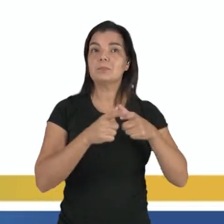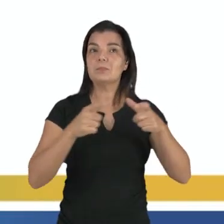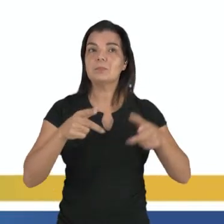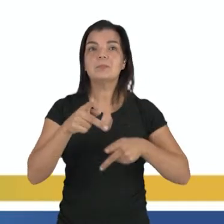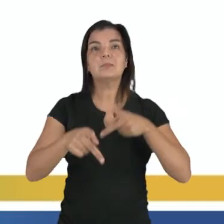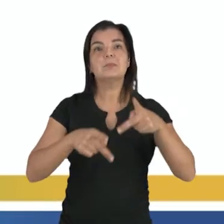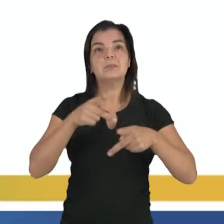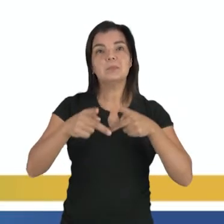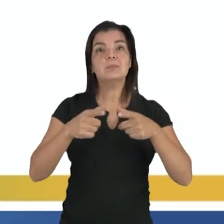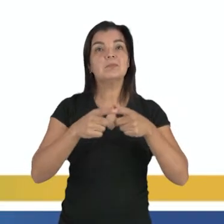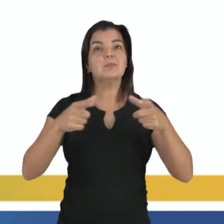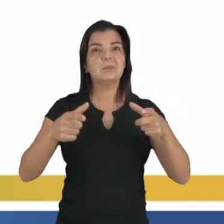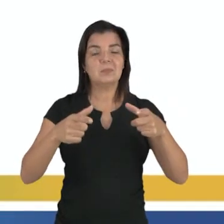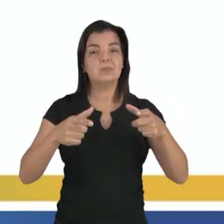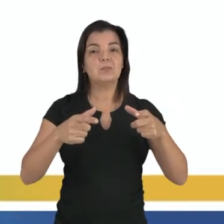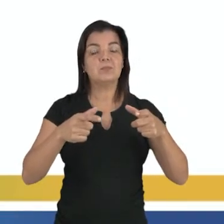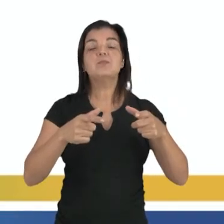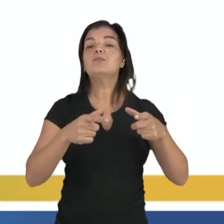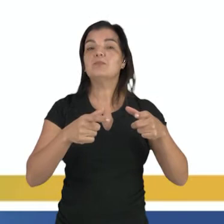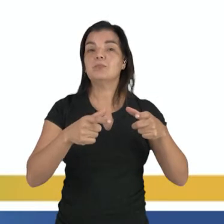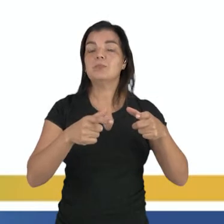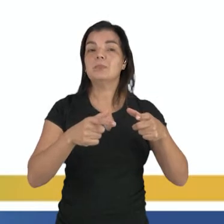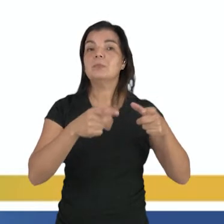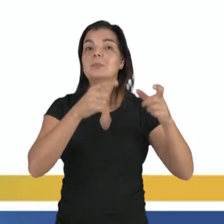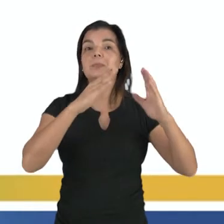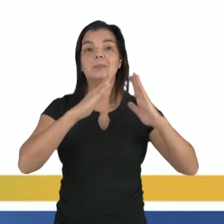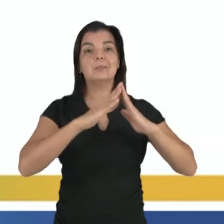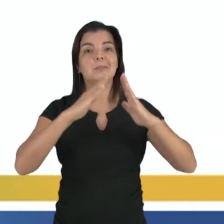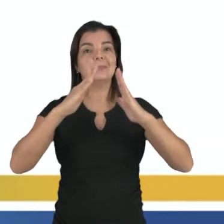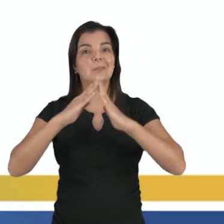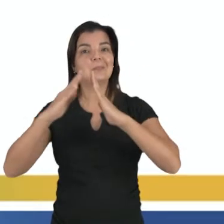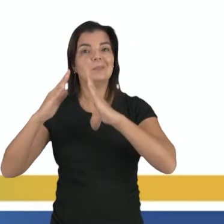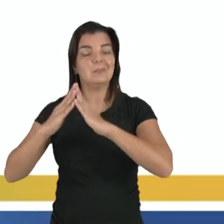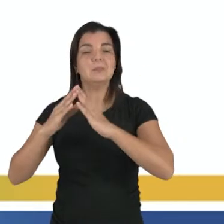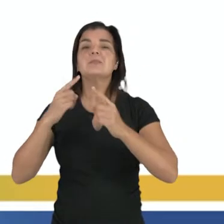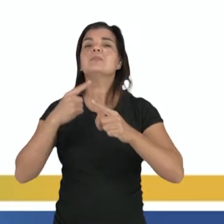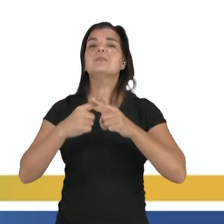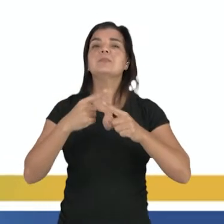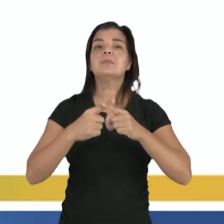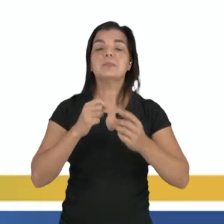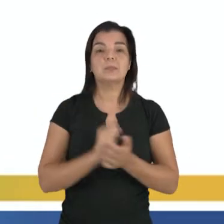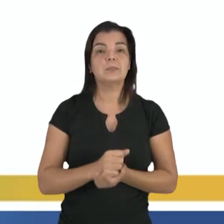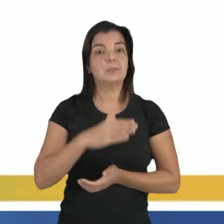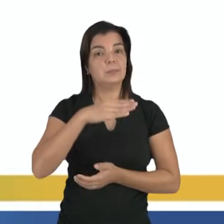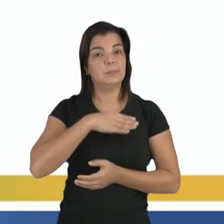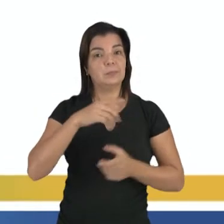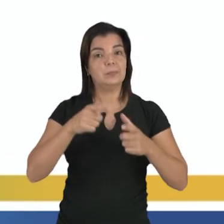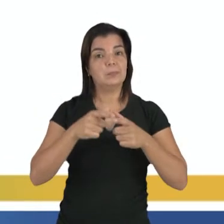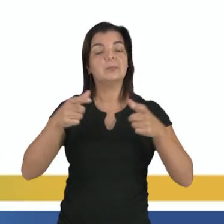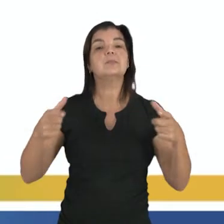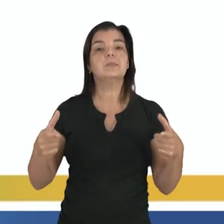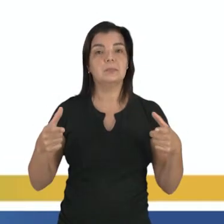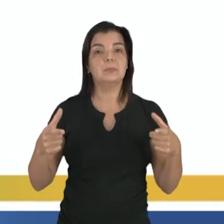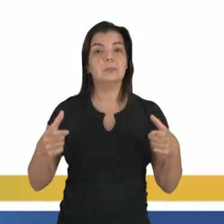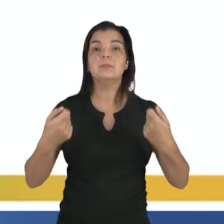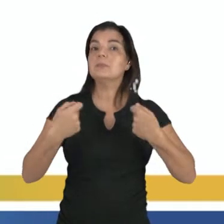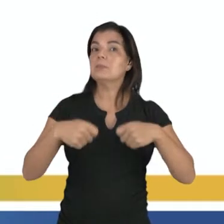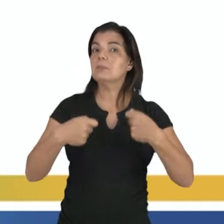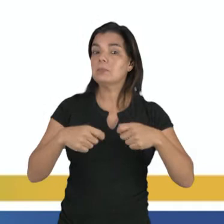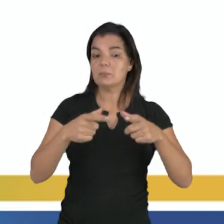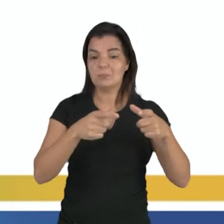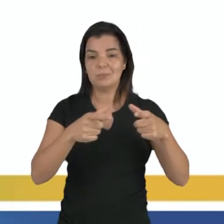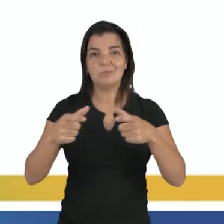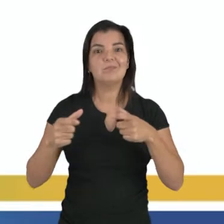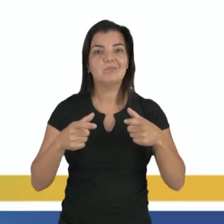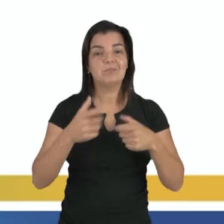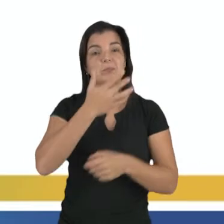população urbana aumentou a especulação imobiliária. Por quê? A cidade está crescendo, vai precisar de